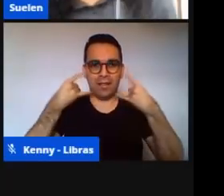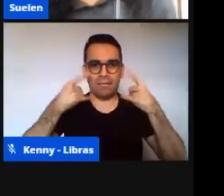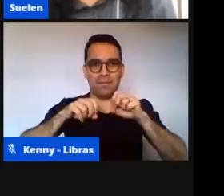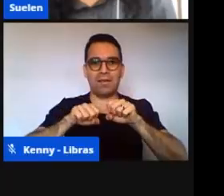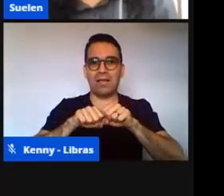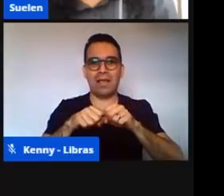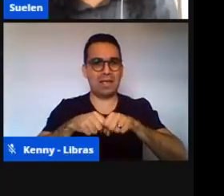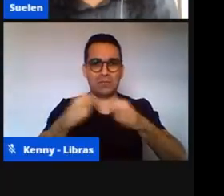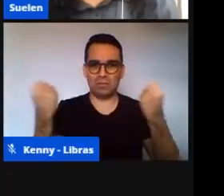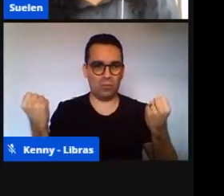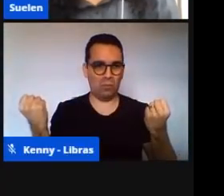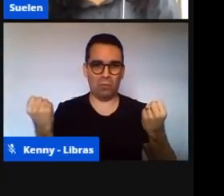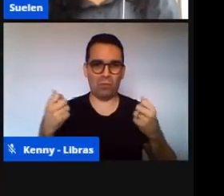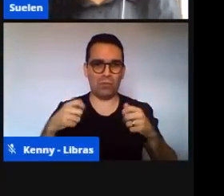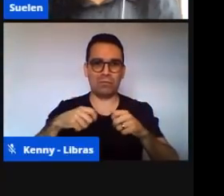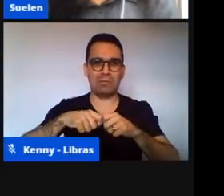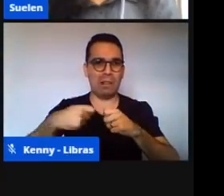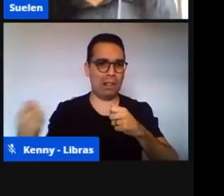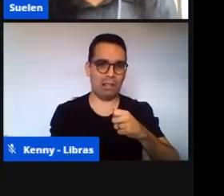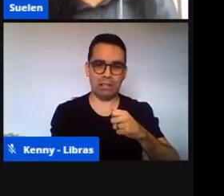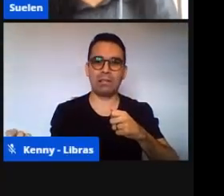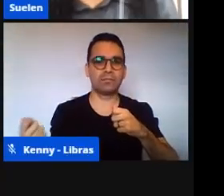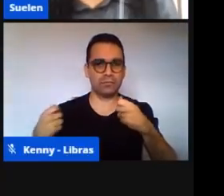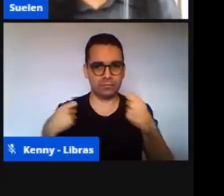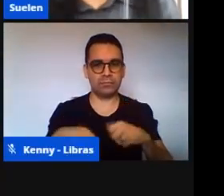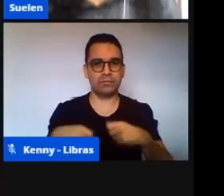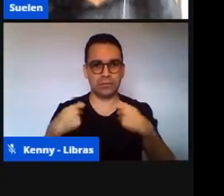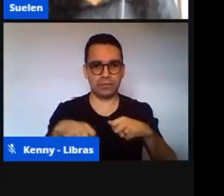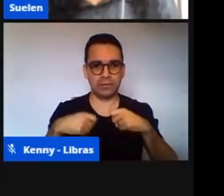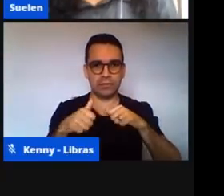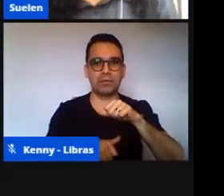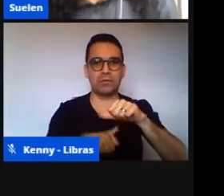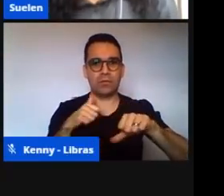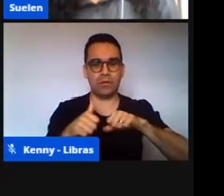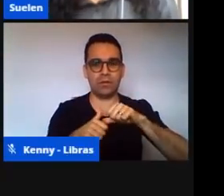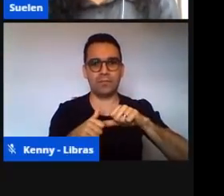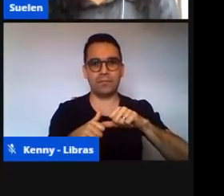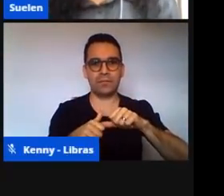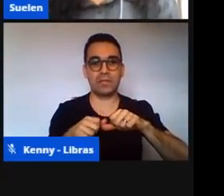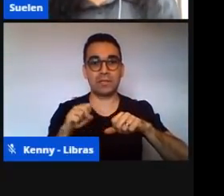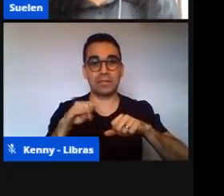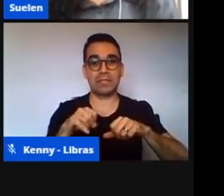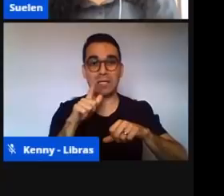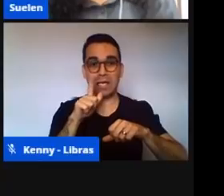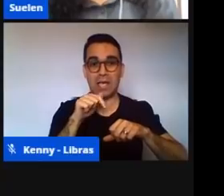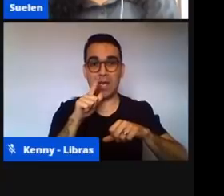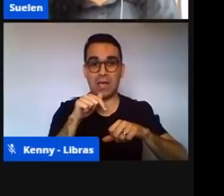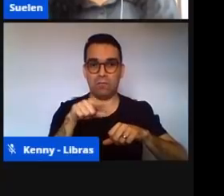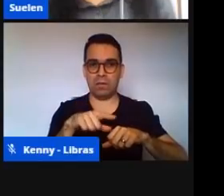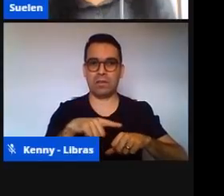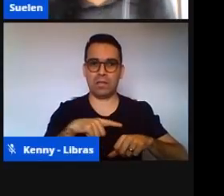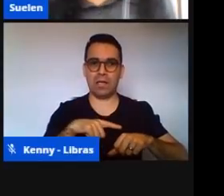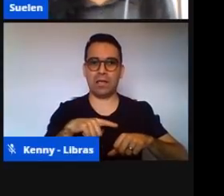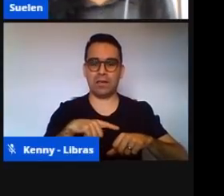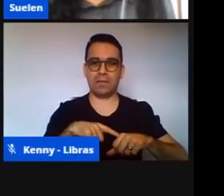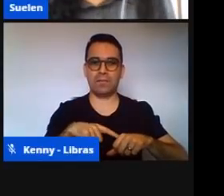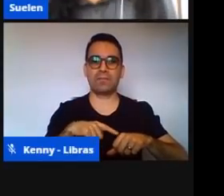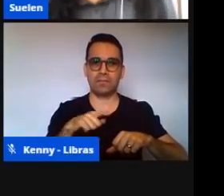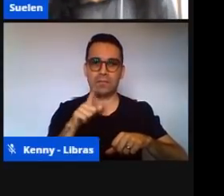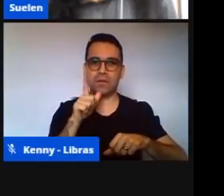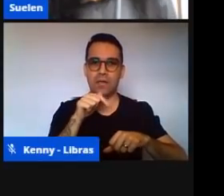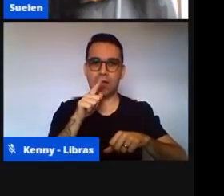ou 3 horas, tá? E se essa máscara também tem no chão. Então, a troca da máscara, ela tem um tempo. Se não